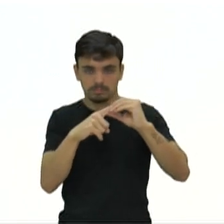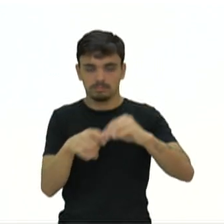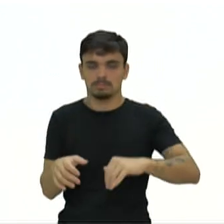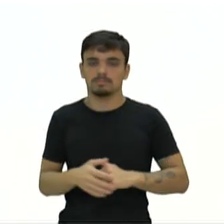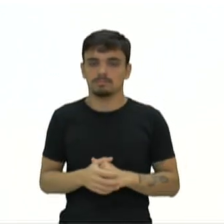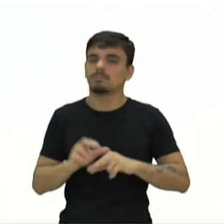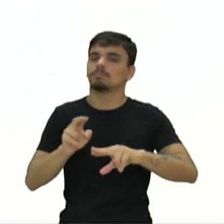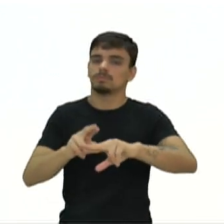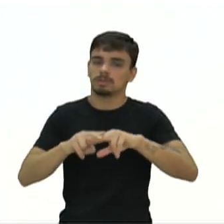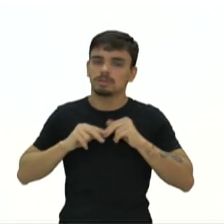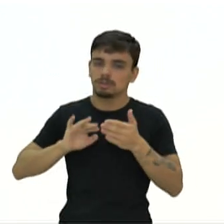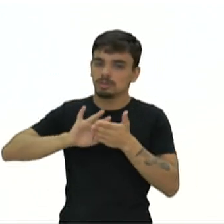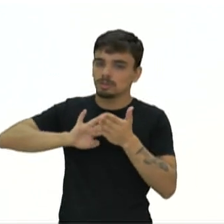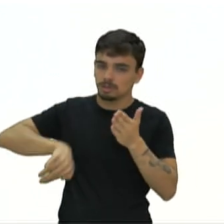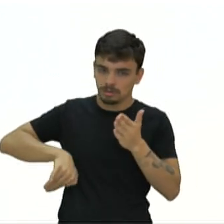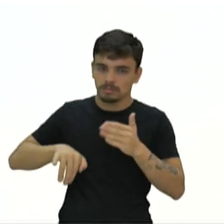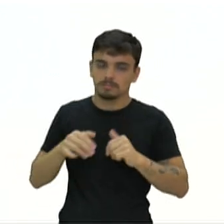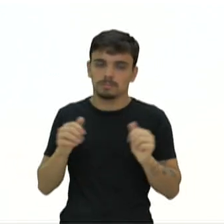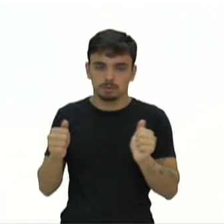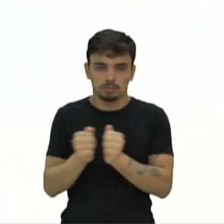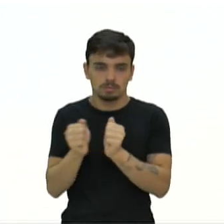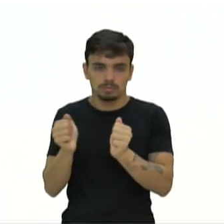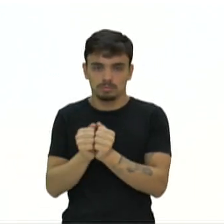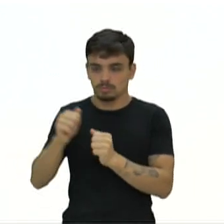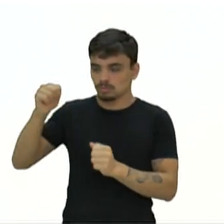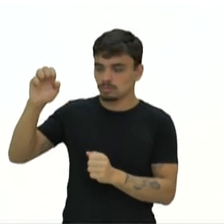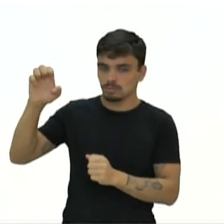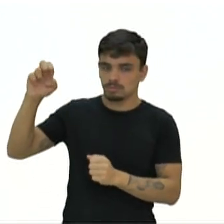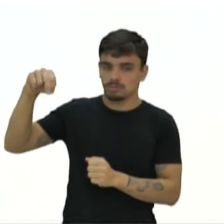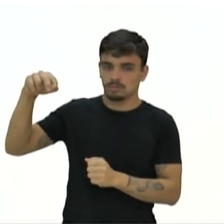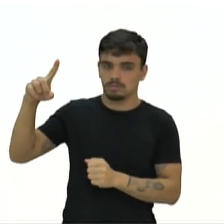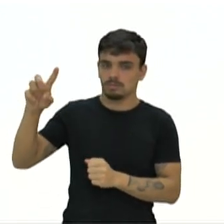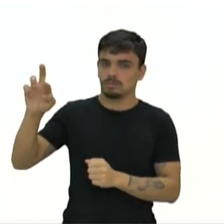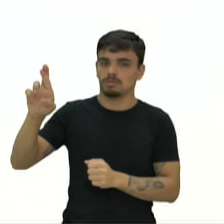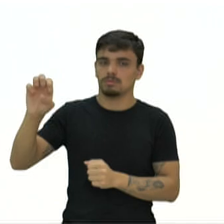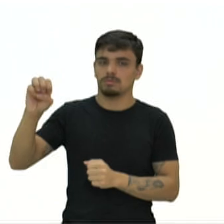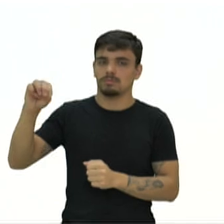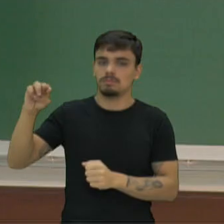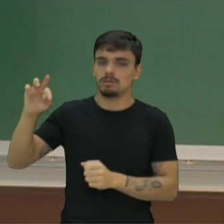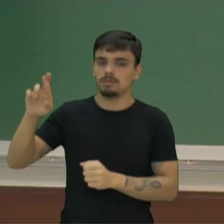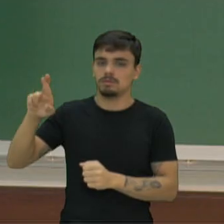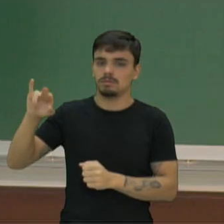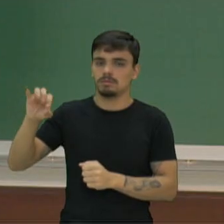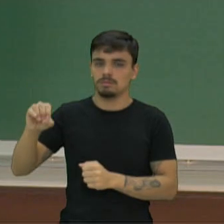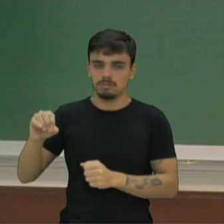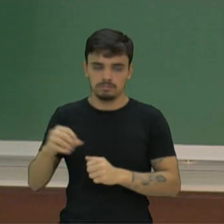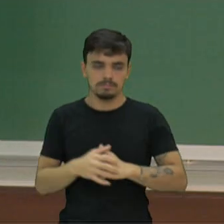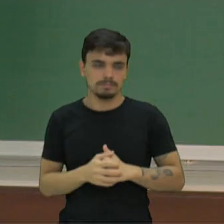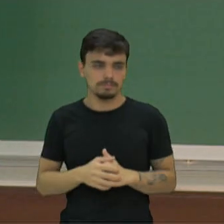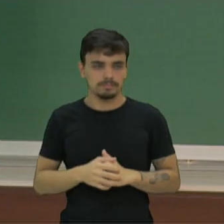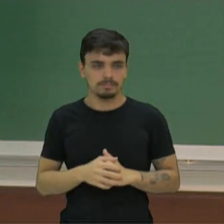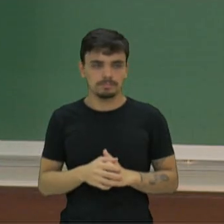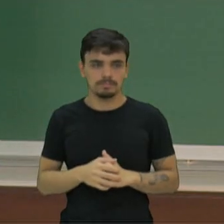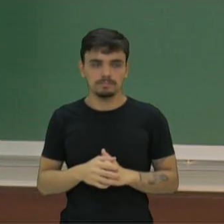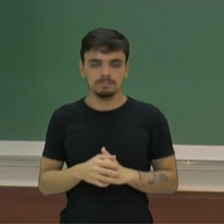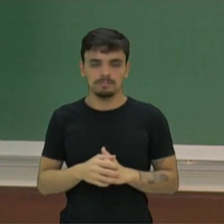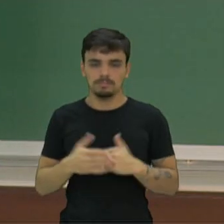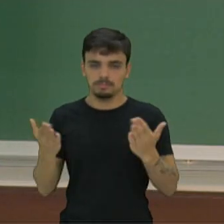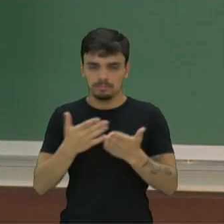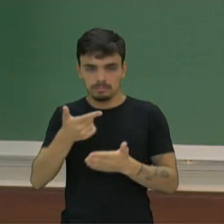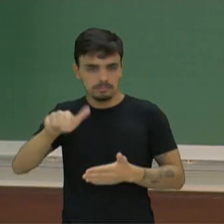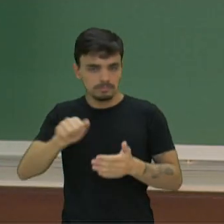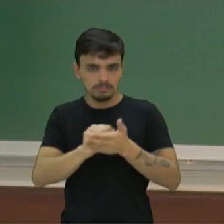é eliminada ali junto com o endométrio, esse ovócito, né? Na sequência ali. Vamos a um